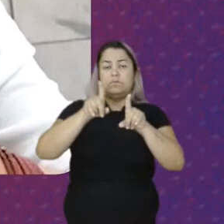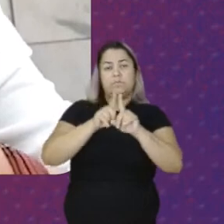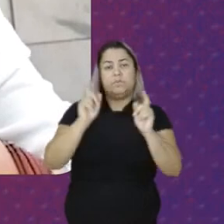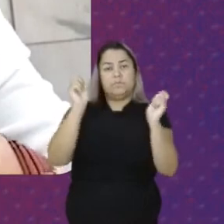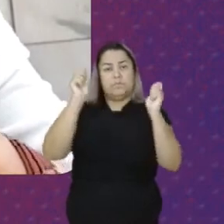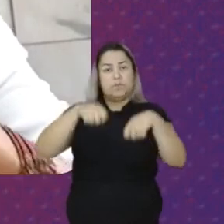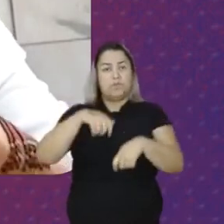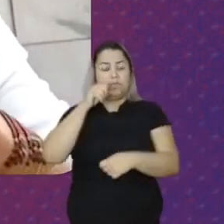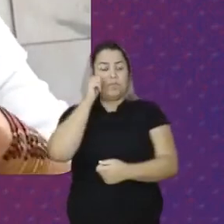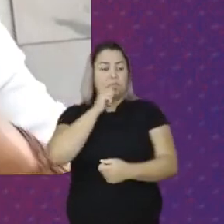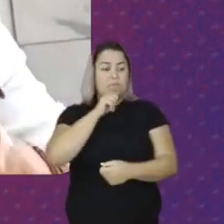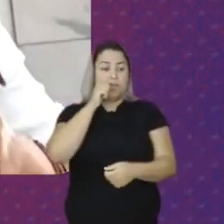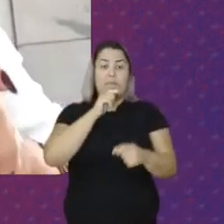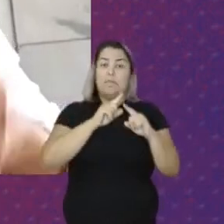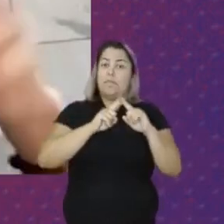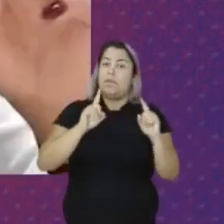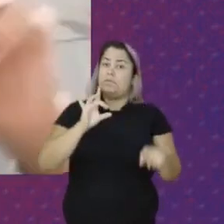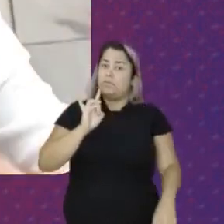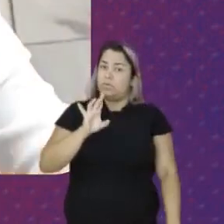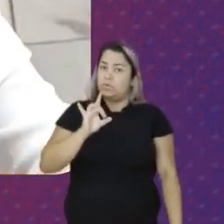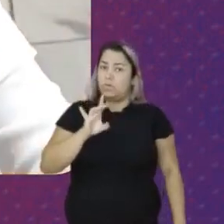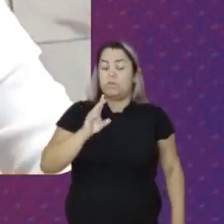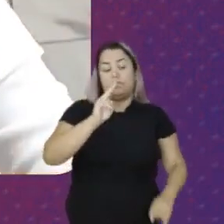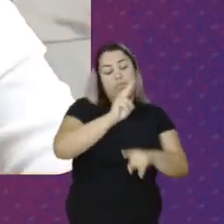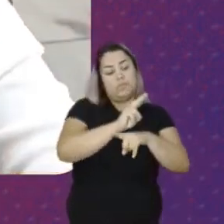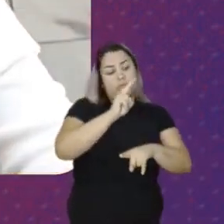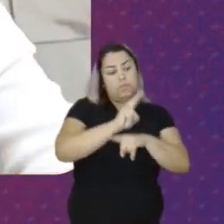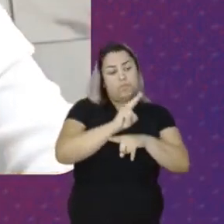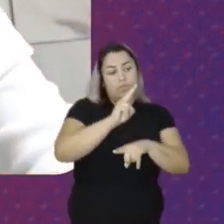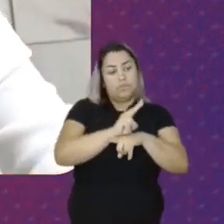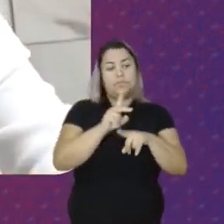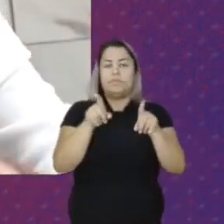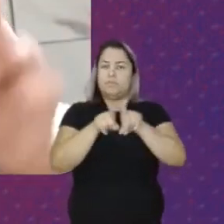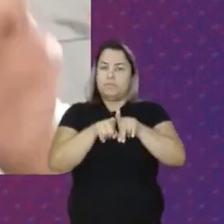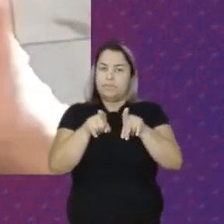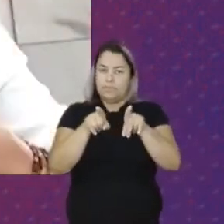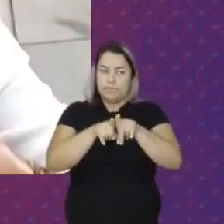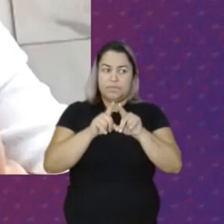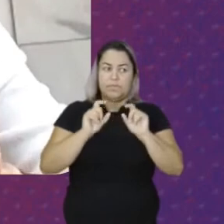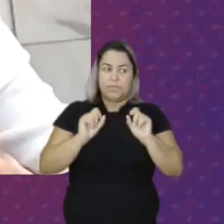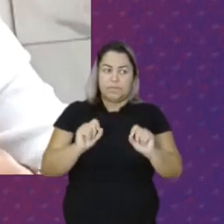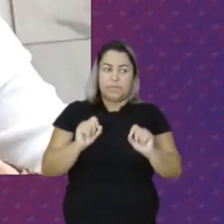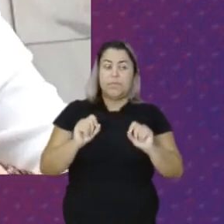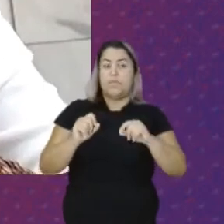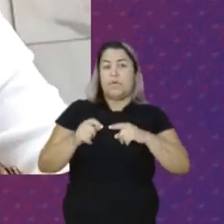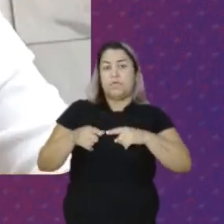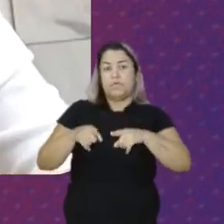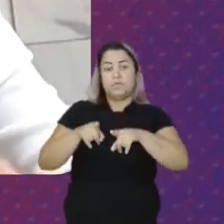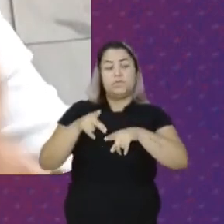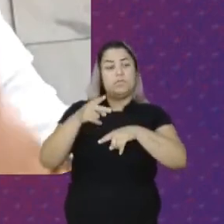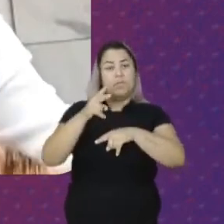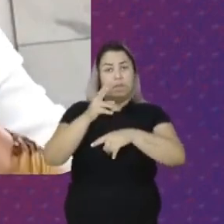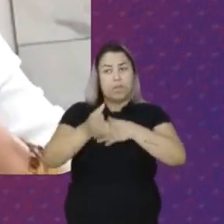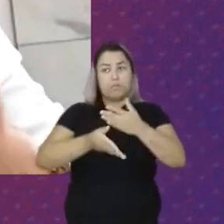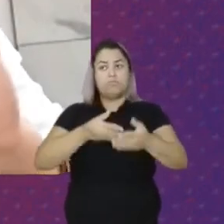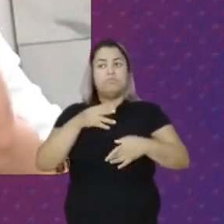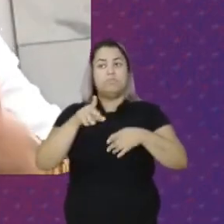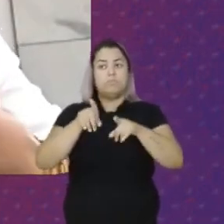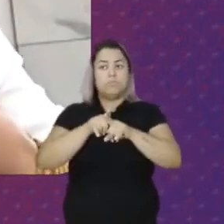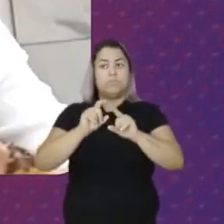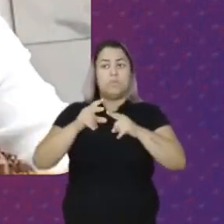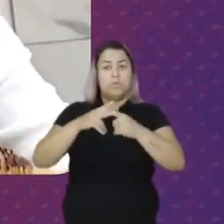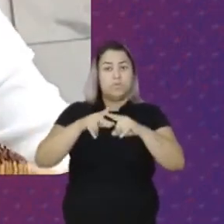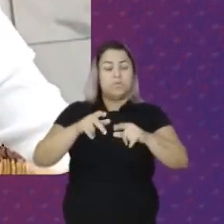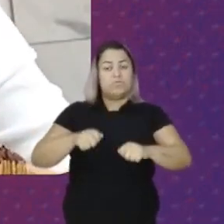para essas mulheres, mas não só, a proteção necessária para essas mulheres, mecanismos protetivos, mecanismos